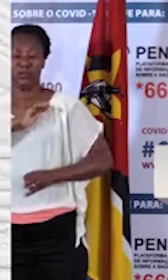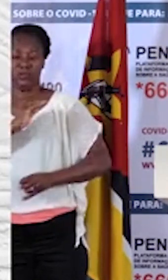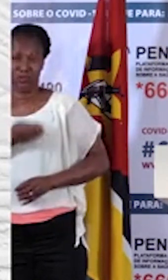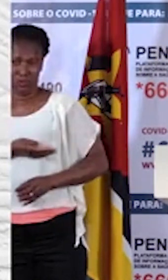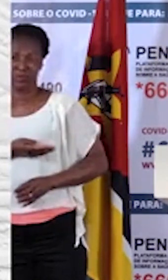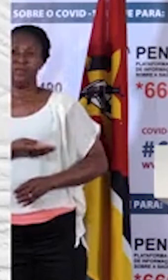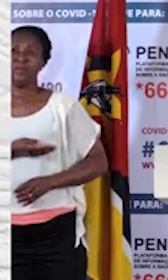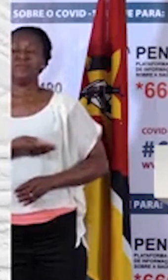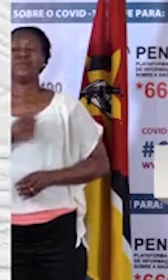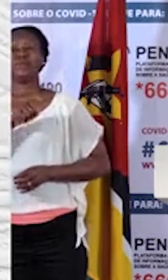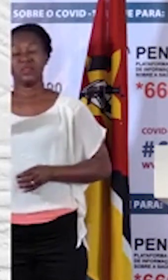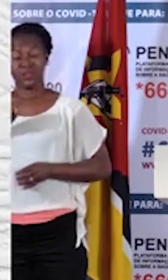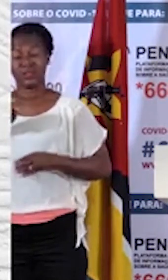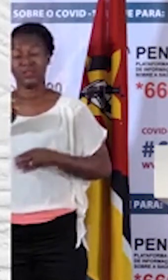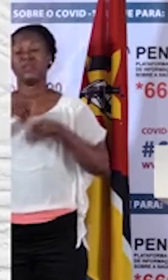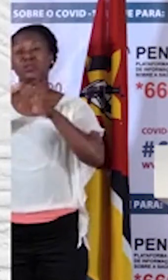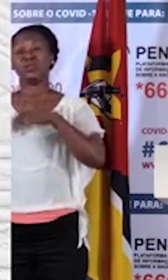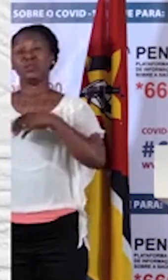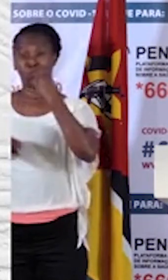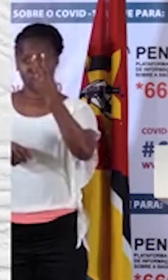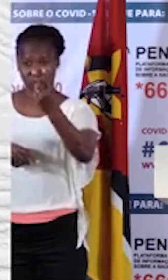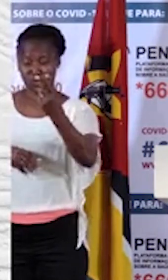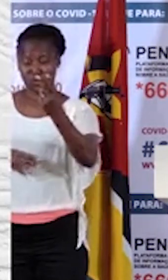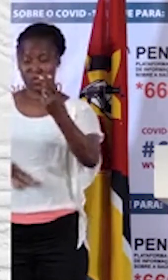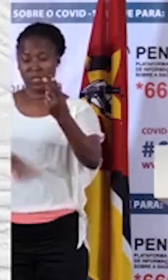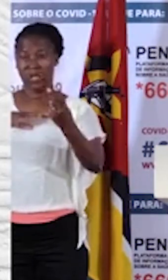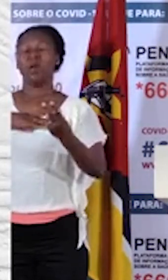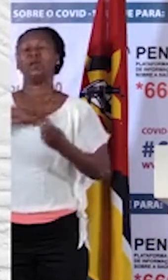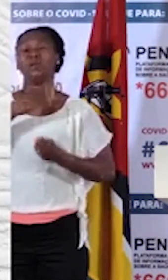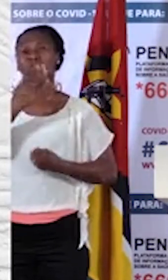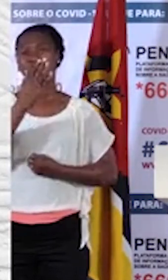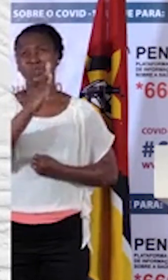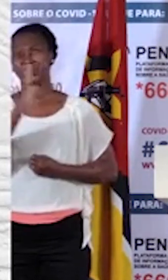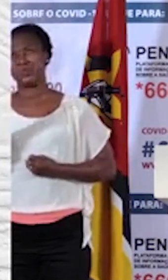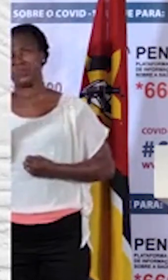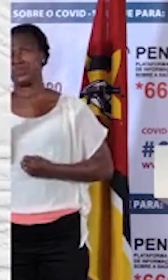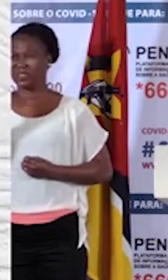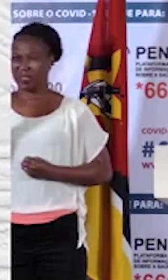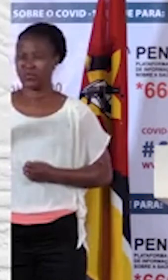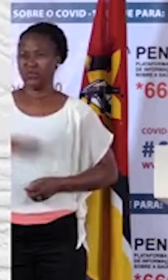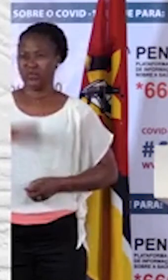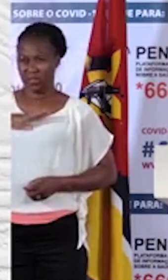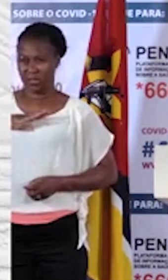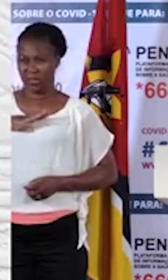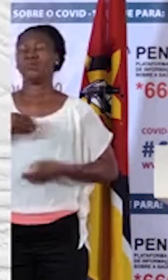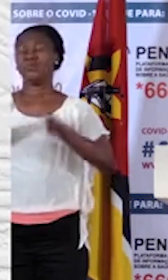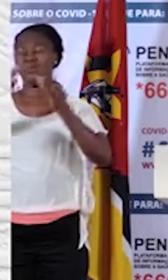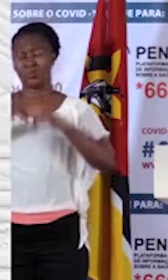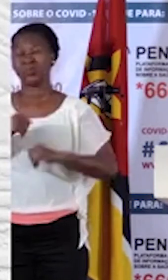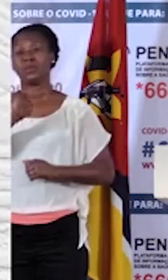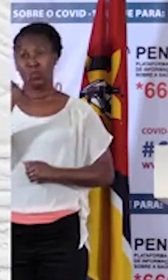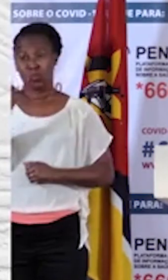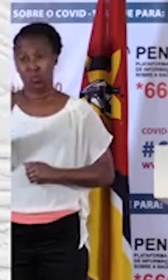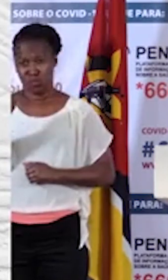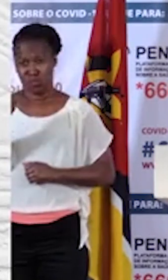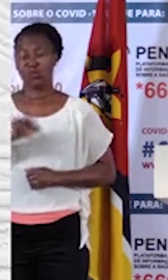destes, 2 na faixa etária dos 5 aos 14 anos e 1 na faixa etária dos 15 aos